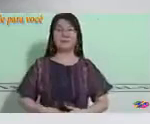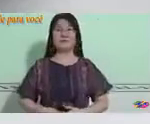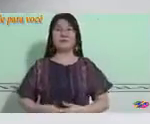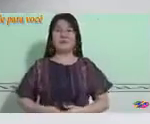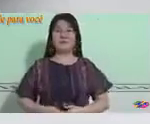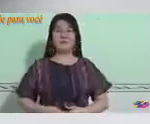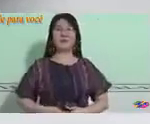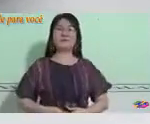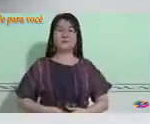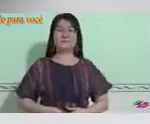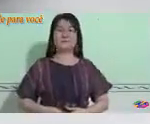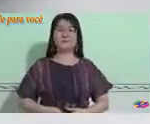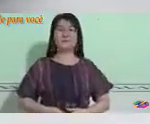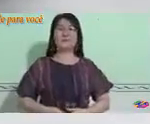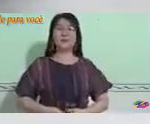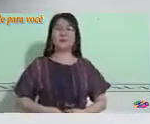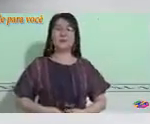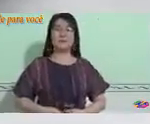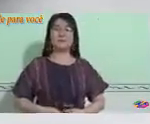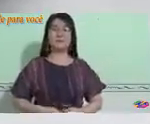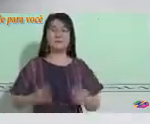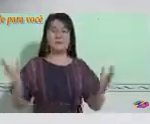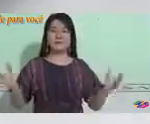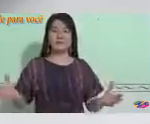O que fazer? Dois pontos